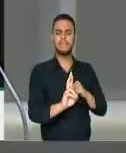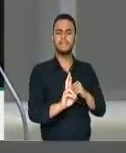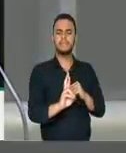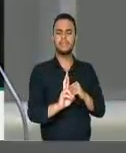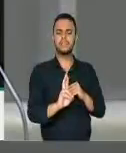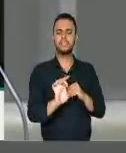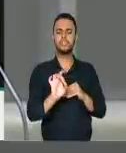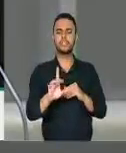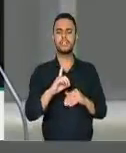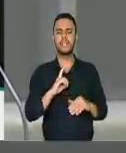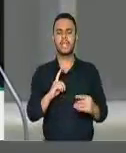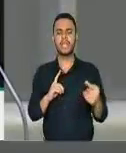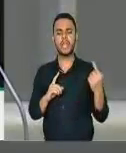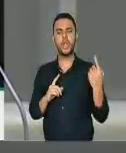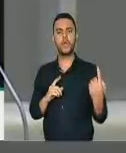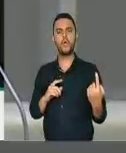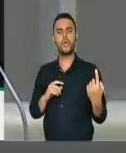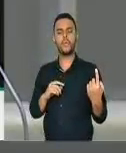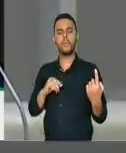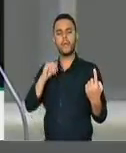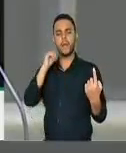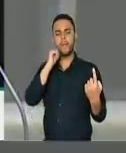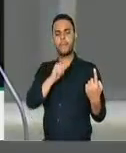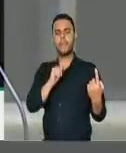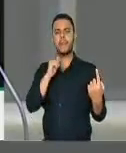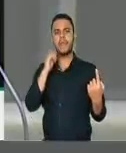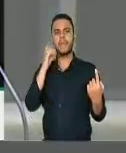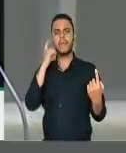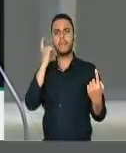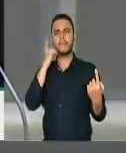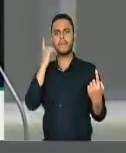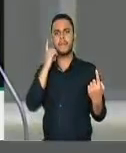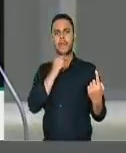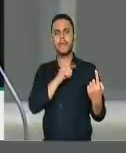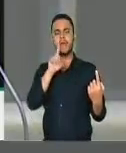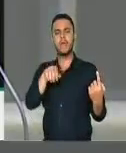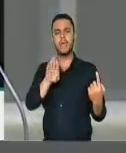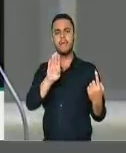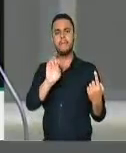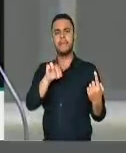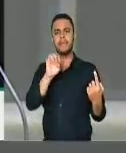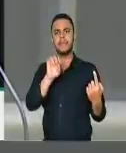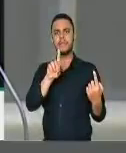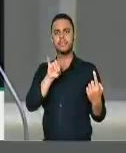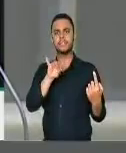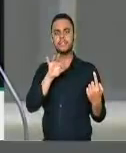subrepresentados. Só temos a deputada Benedita da Silva.